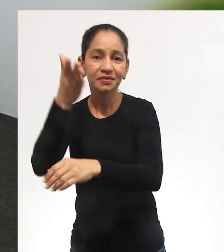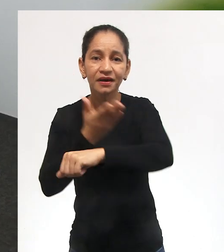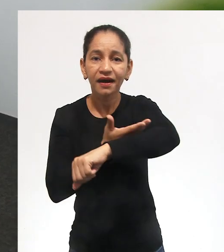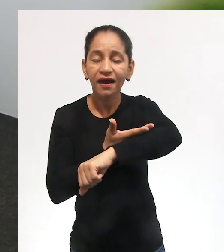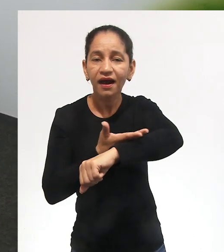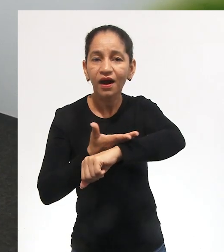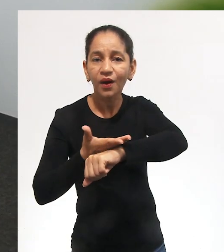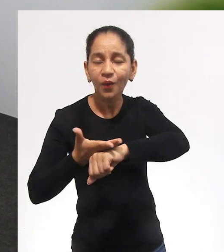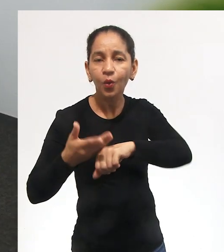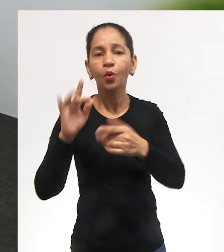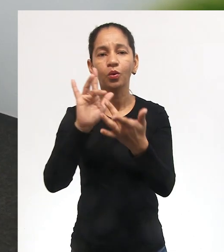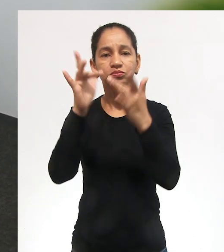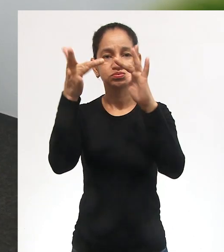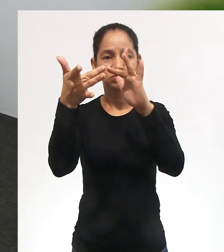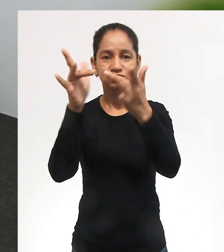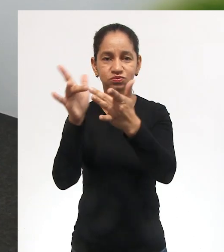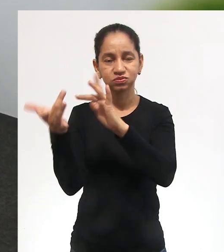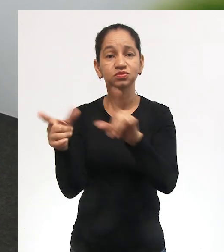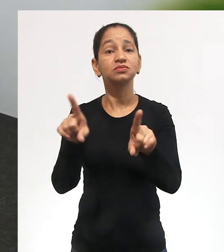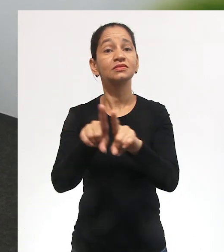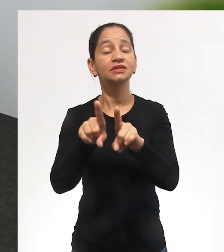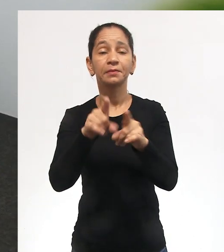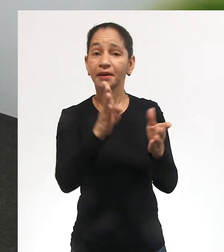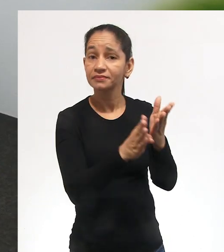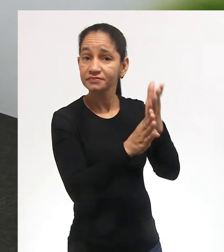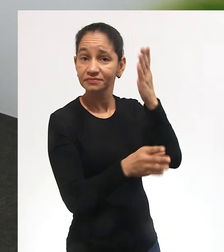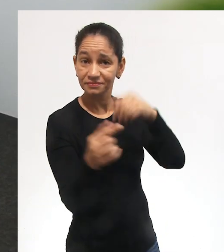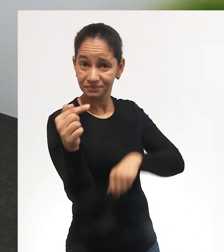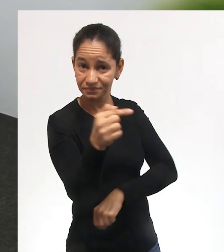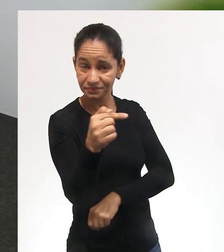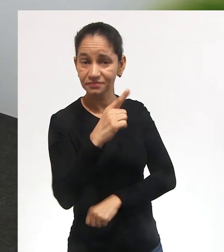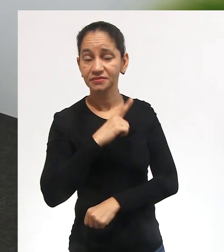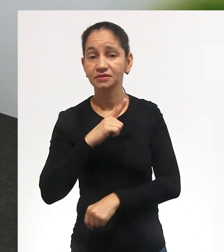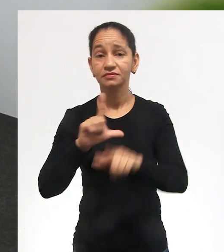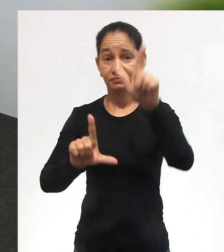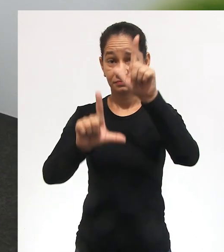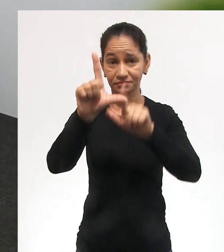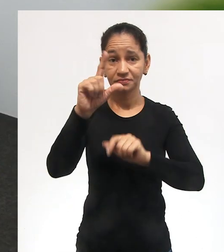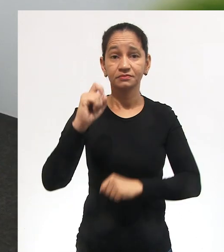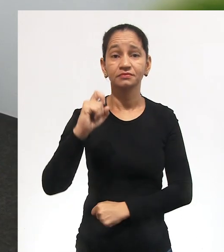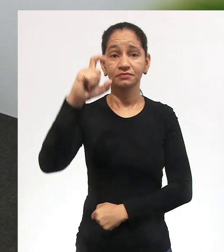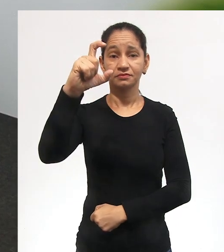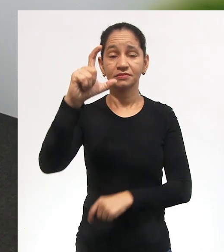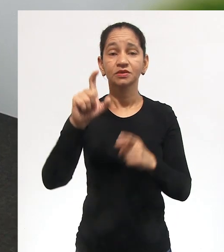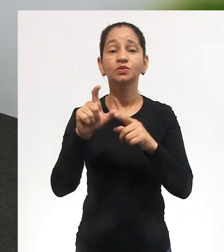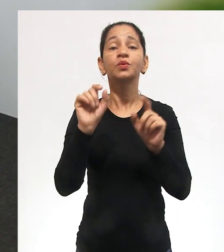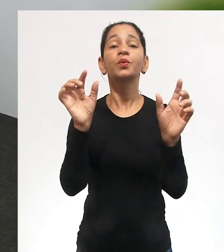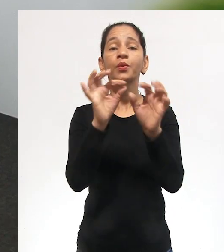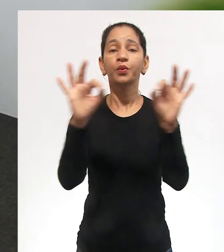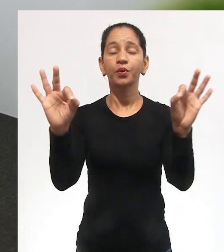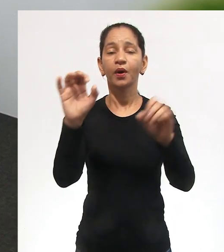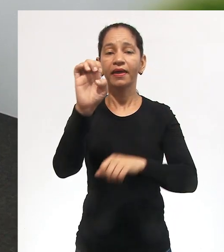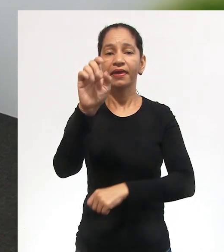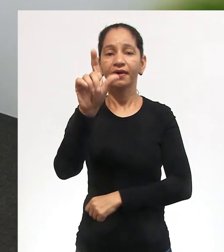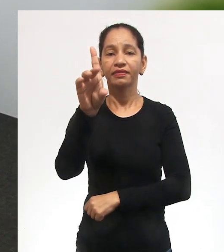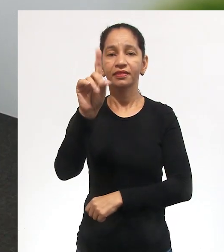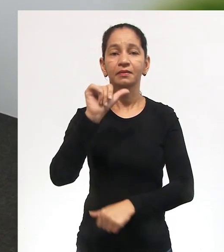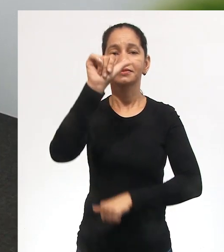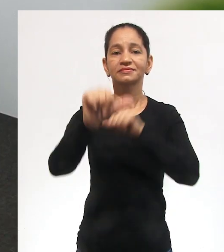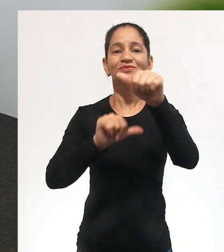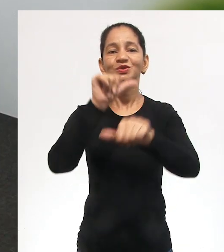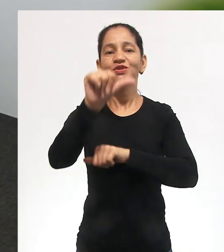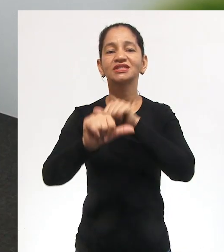com pontos interligados e à minha esquerda tem letras grandes e verdes escrito EAD,